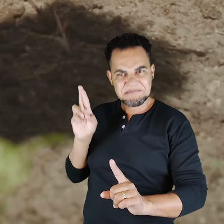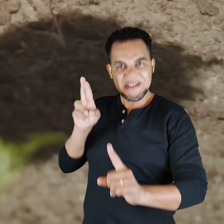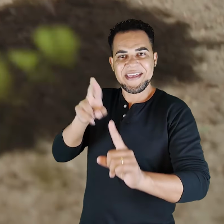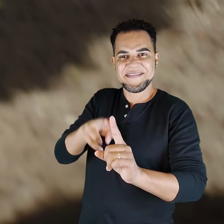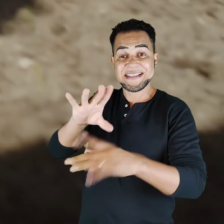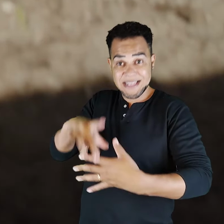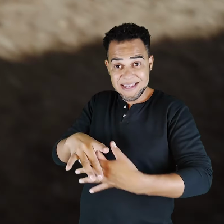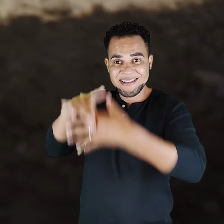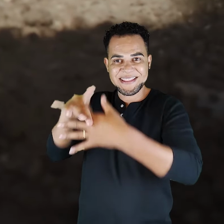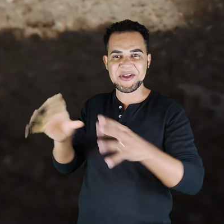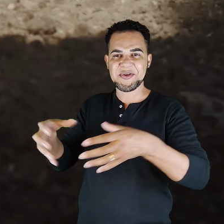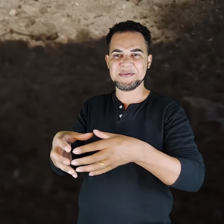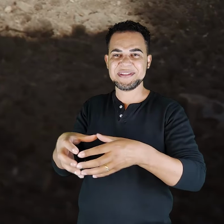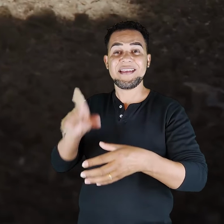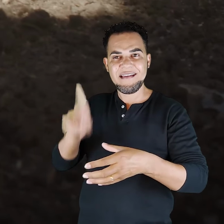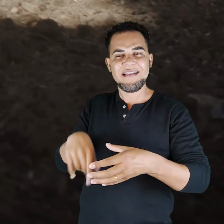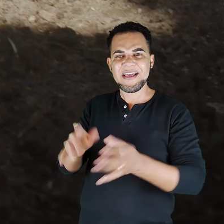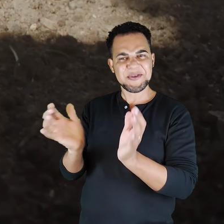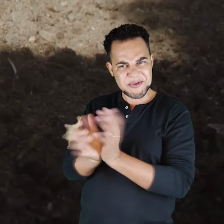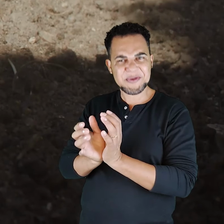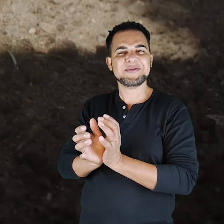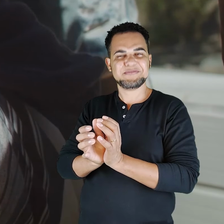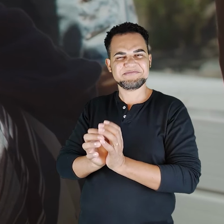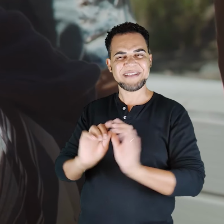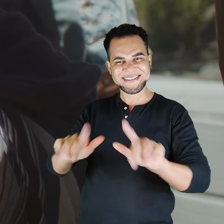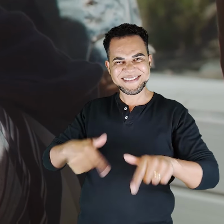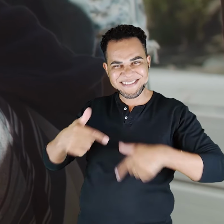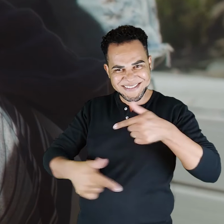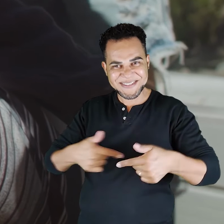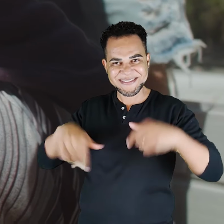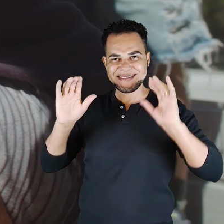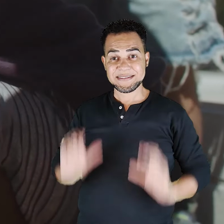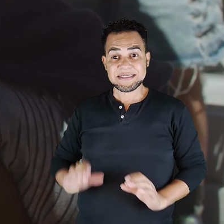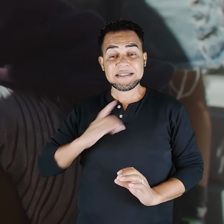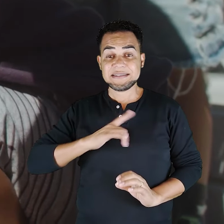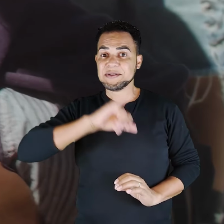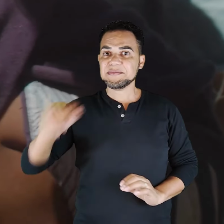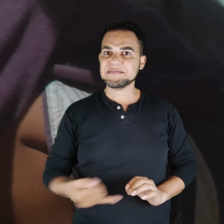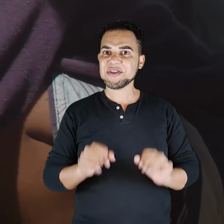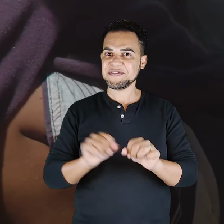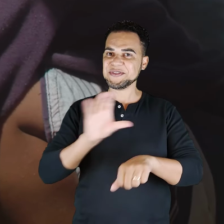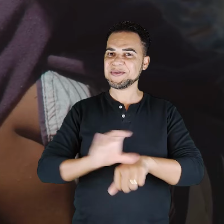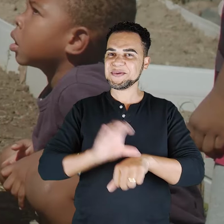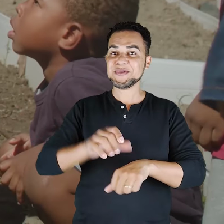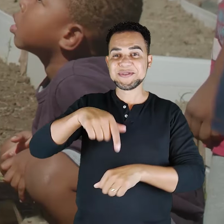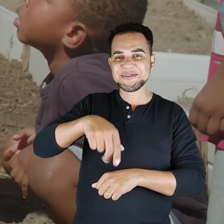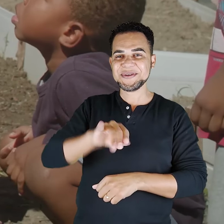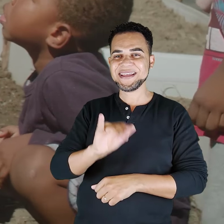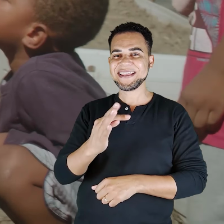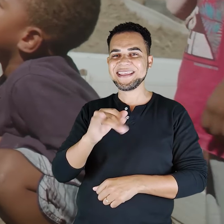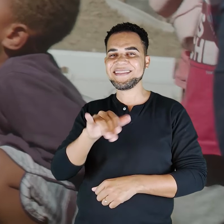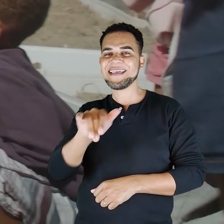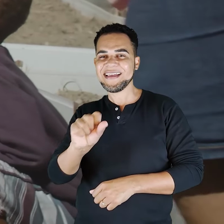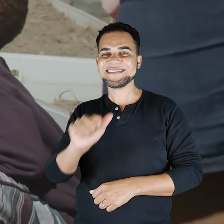ela é uma liderança comunitária, ela é comitê da Ação da Cidadania e ela também teve a oportunidade de fazer a primeira edição do curso Quintais em